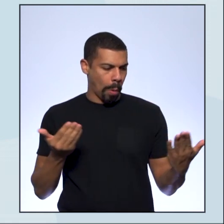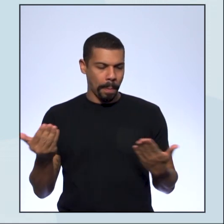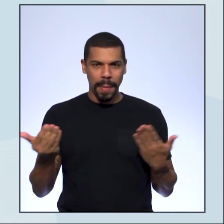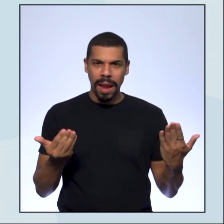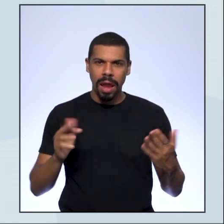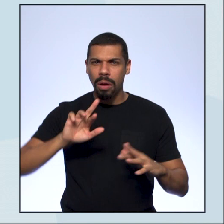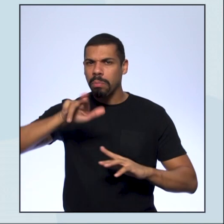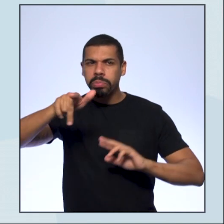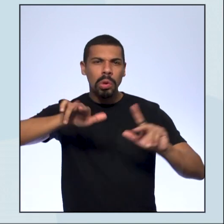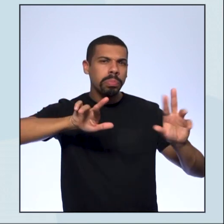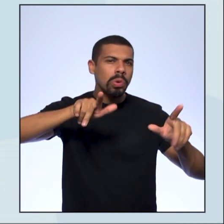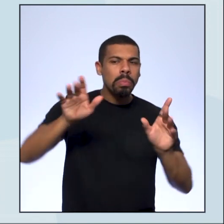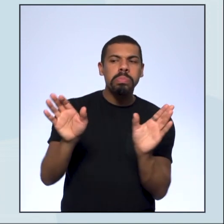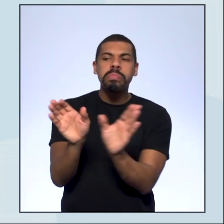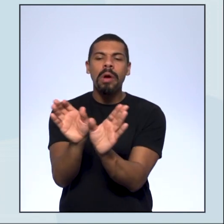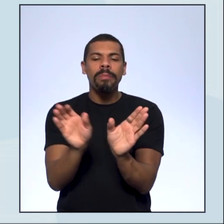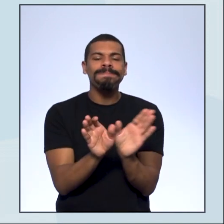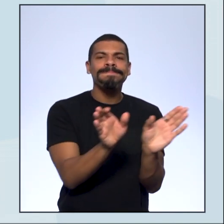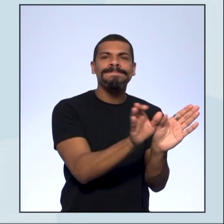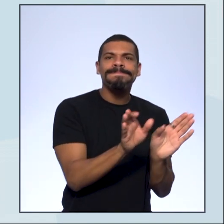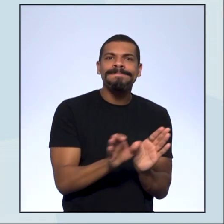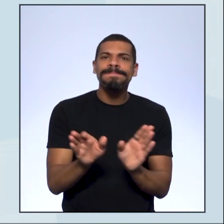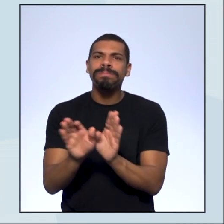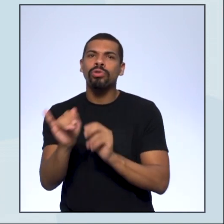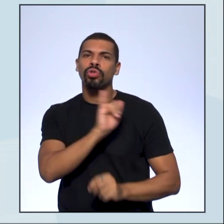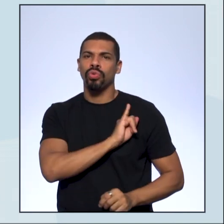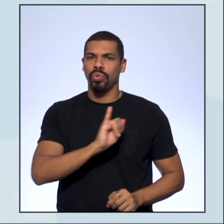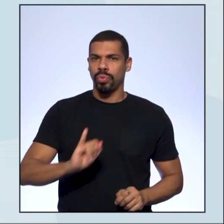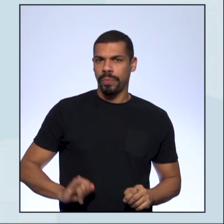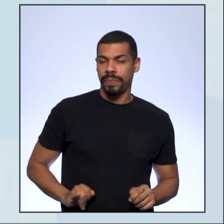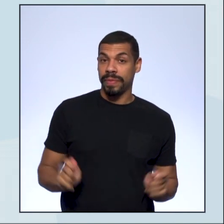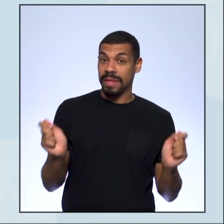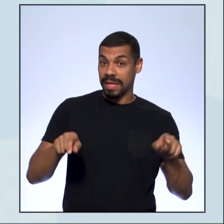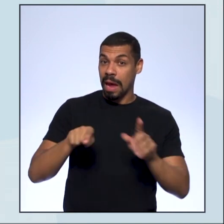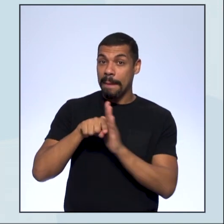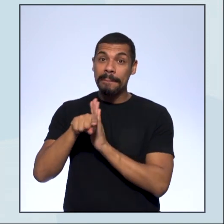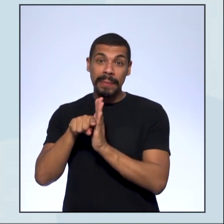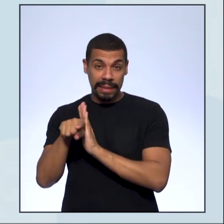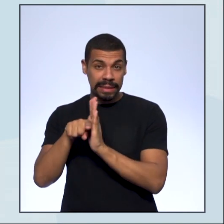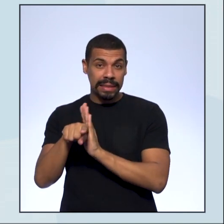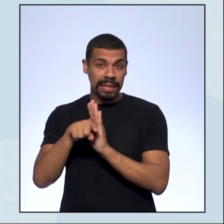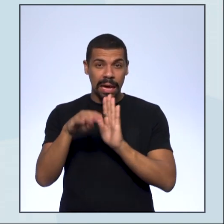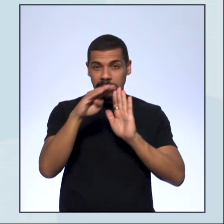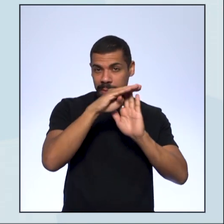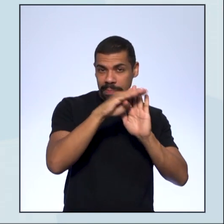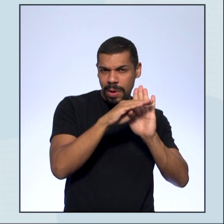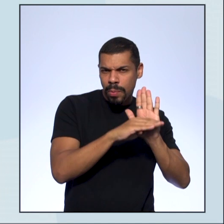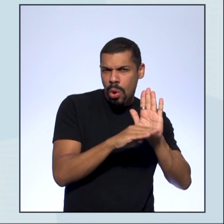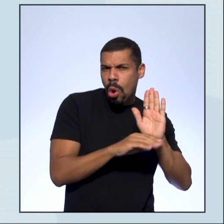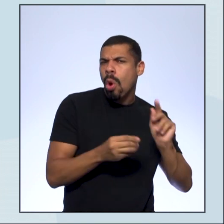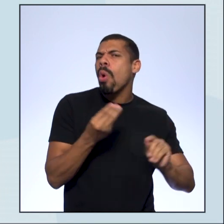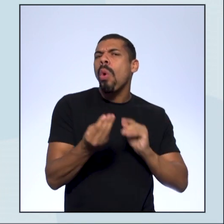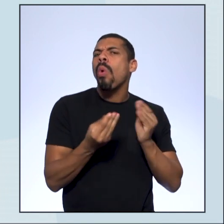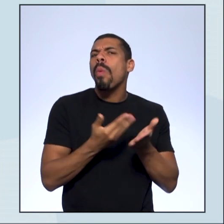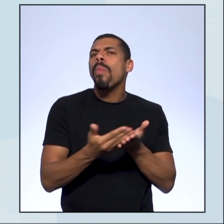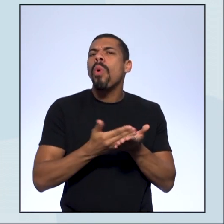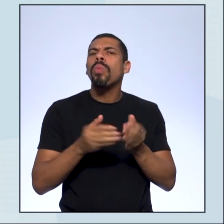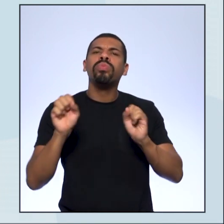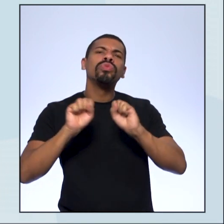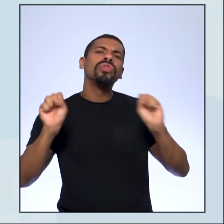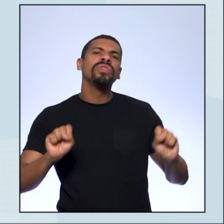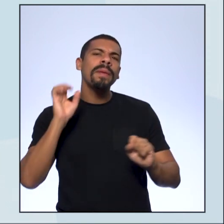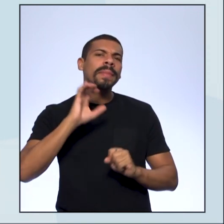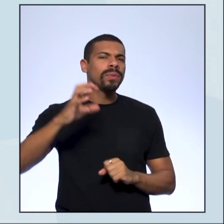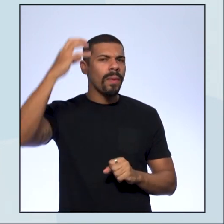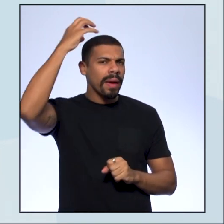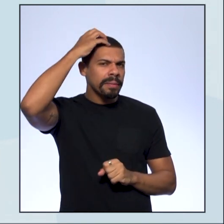ali do Oriente Próximo. Então, a pesquisa de vocês vai ter esse roteiro aí. Como era o sistema de escolha do rei? Como era a questão